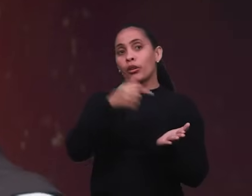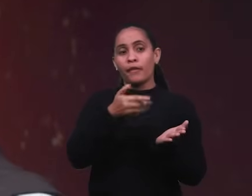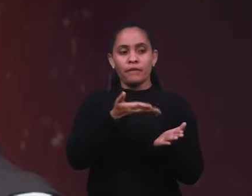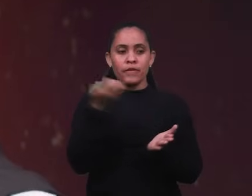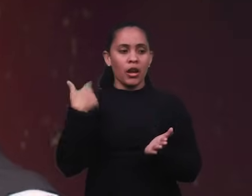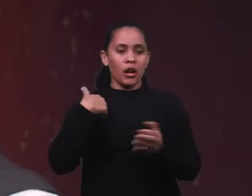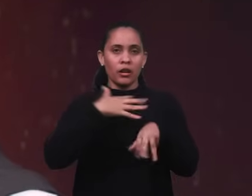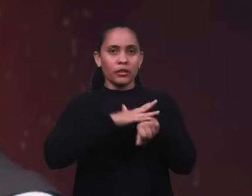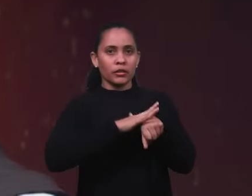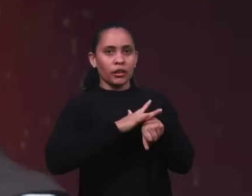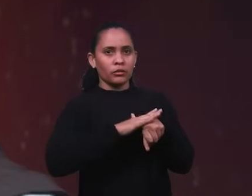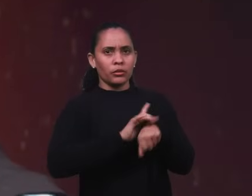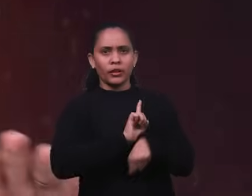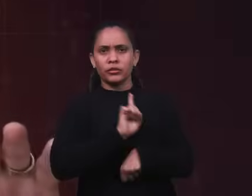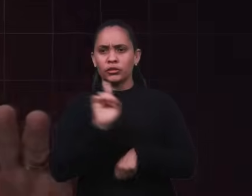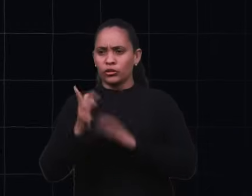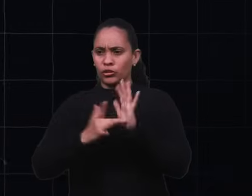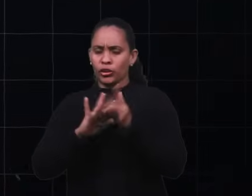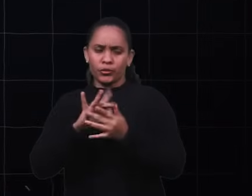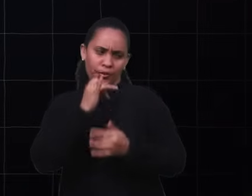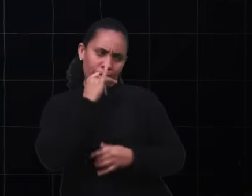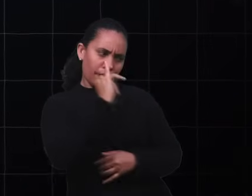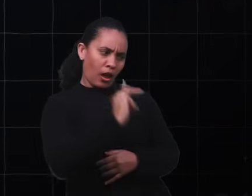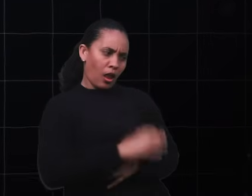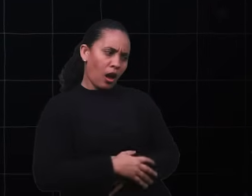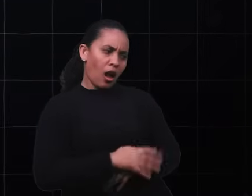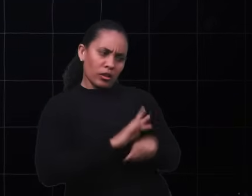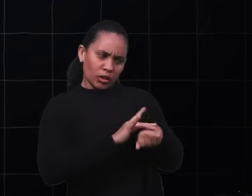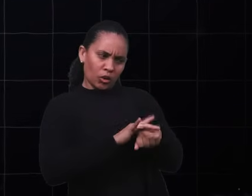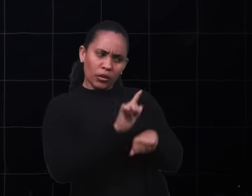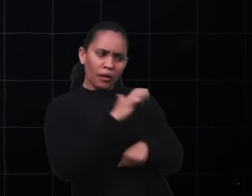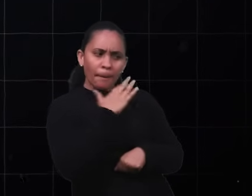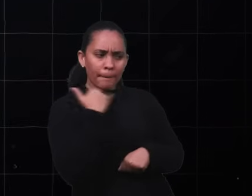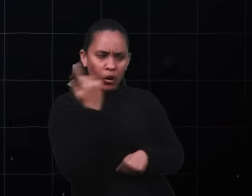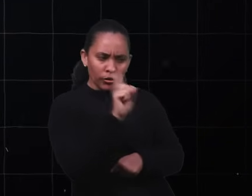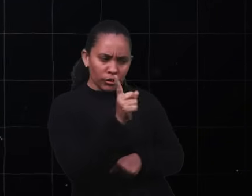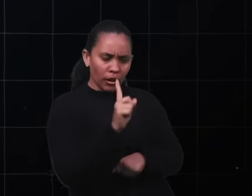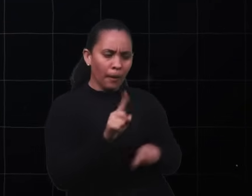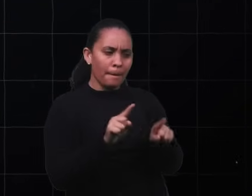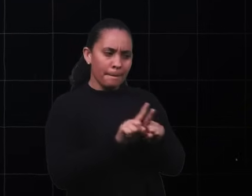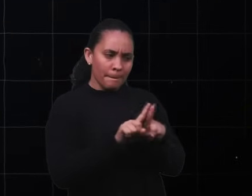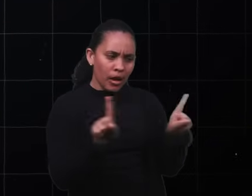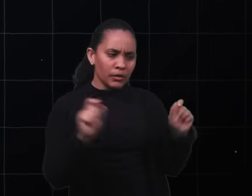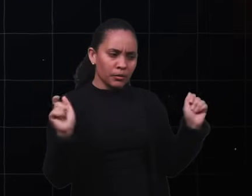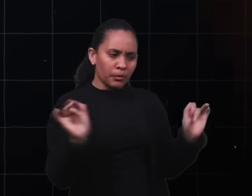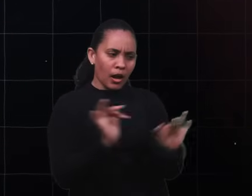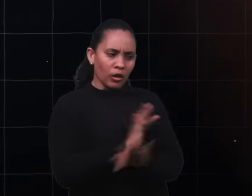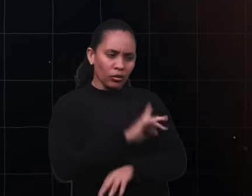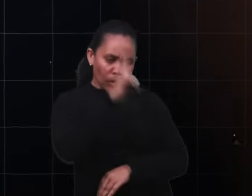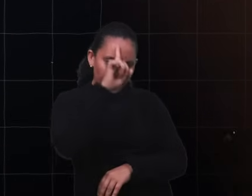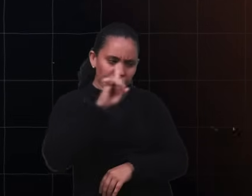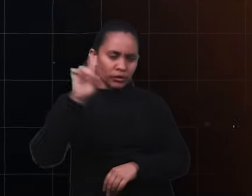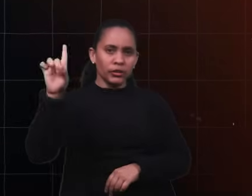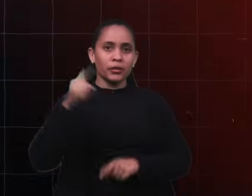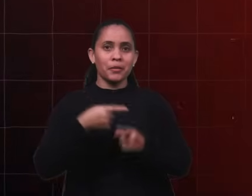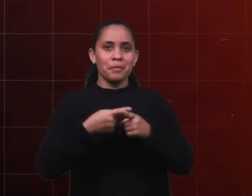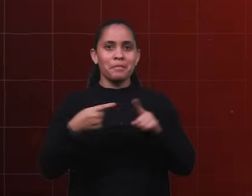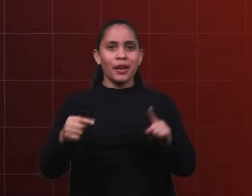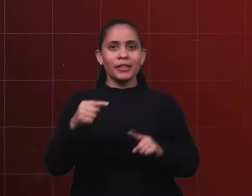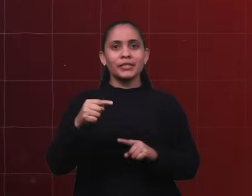está enfermo. Aí ele fala, não, olha, essa enfermidade não é para a morte, mas é para a glória de Deus. Só que Lázaro